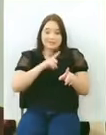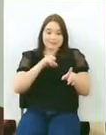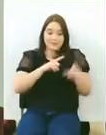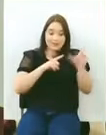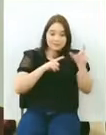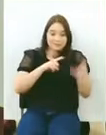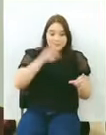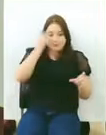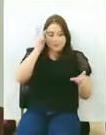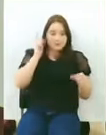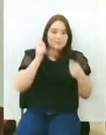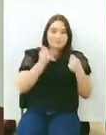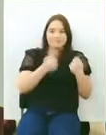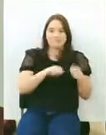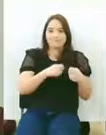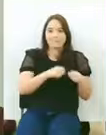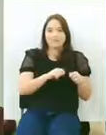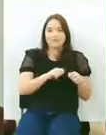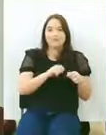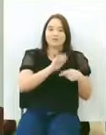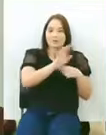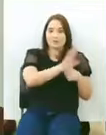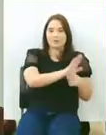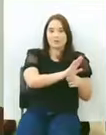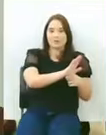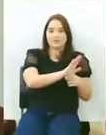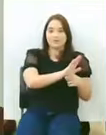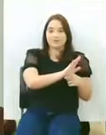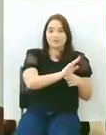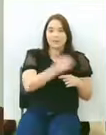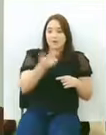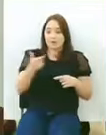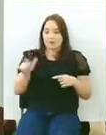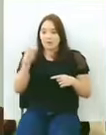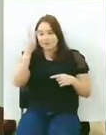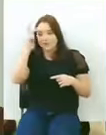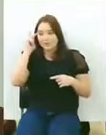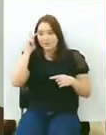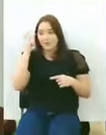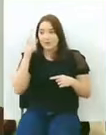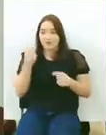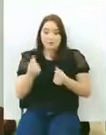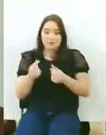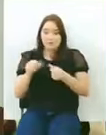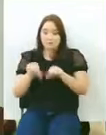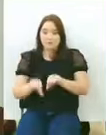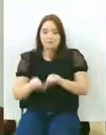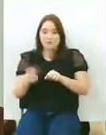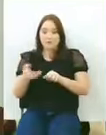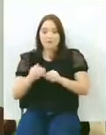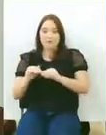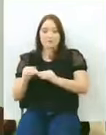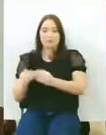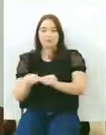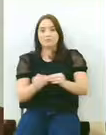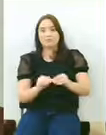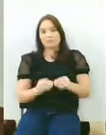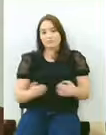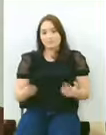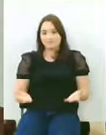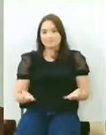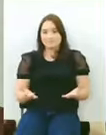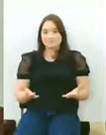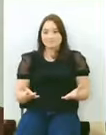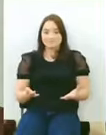Há uma necessidade real, então nós vamos ajudar, devemos ajudar. Deus diz que é nossa obrigação